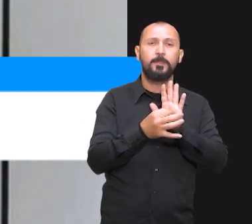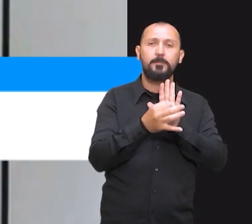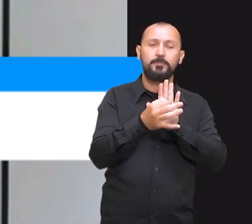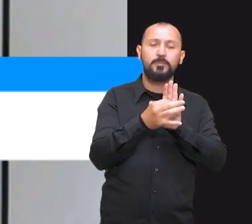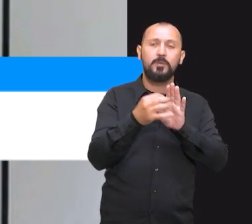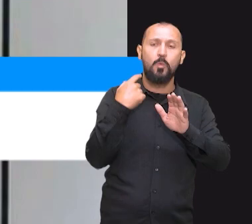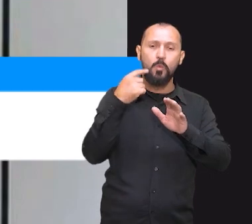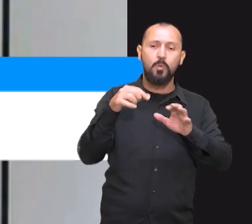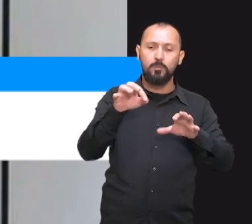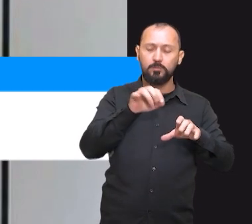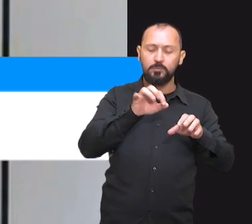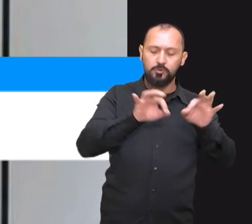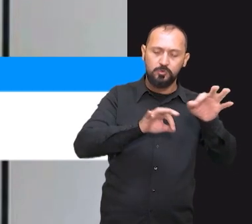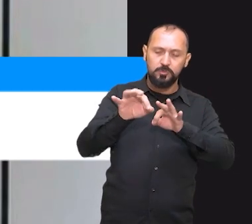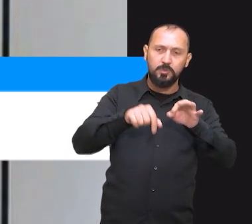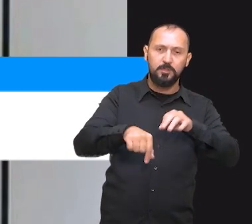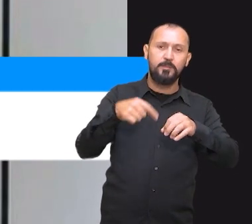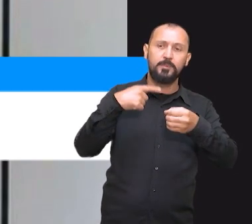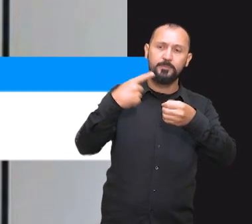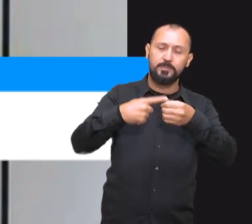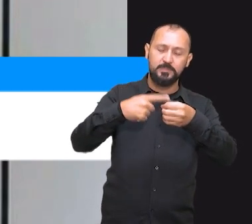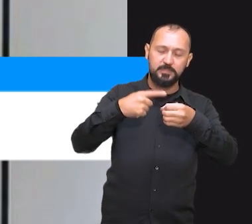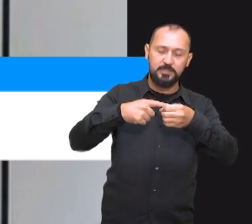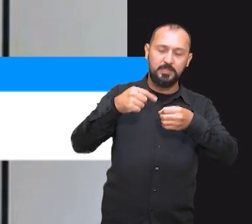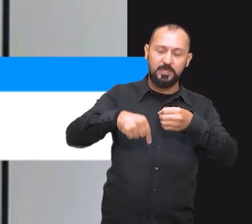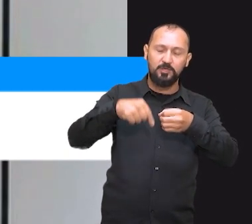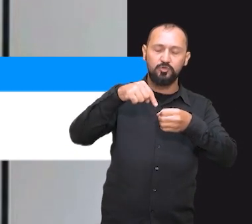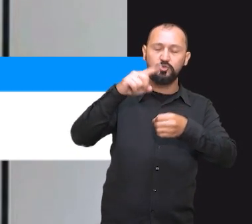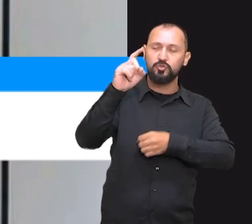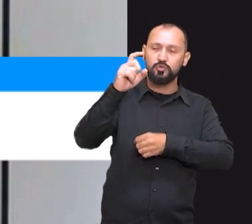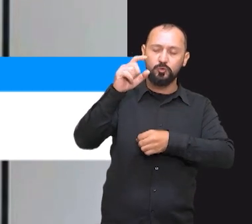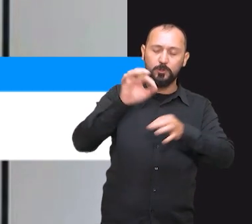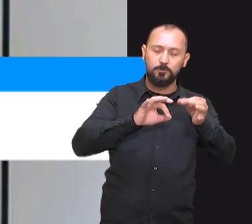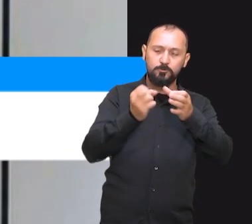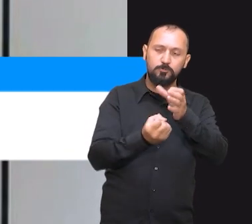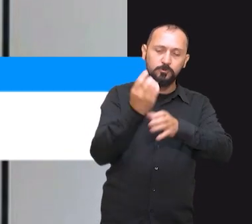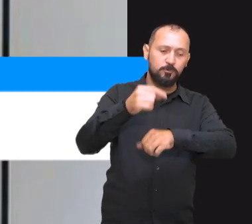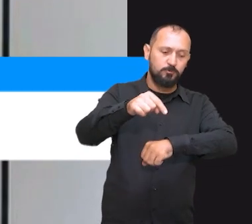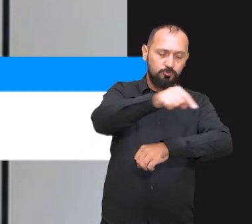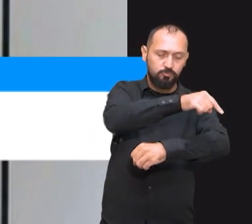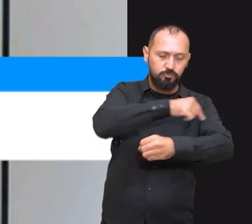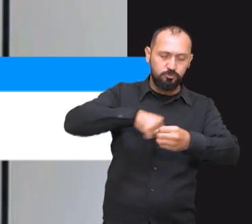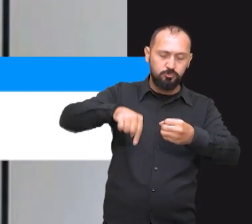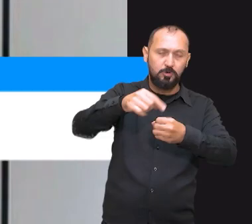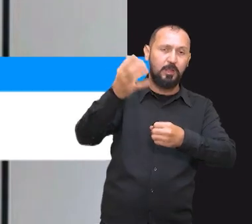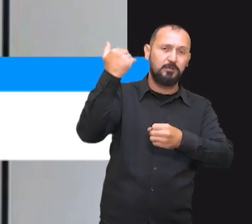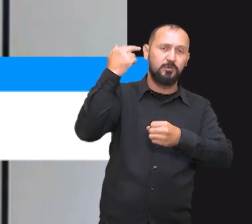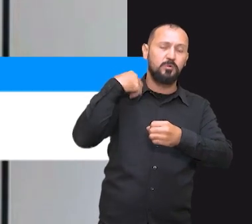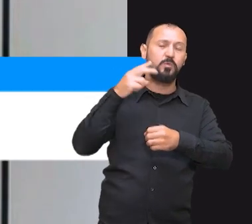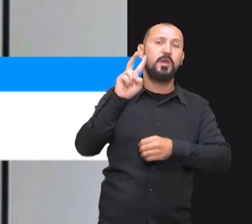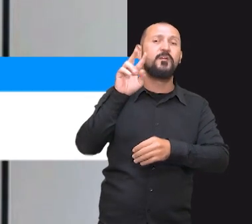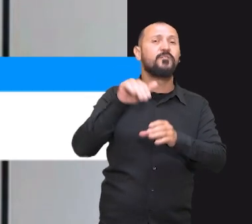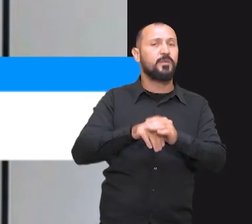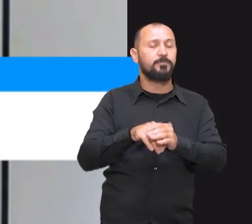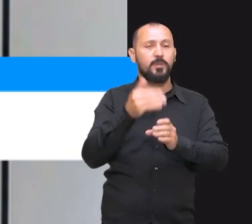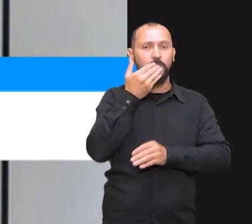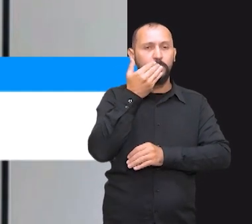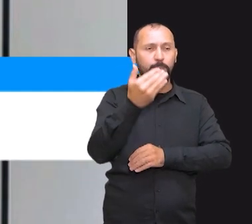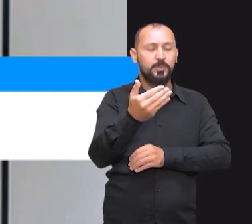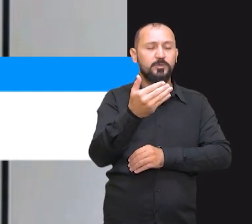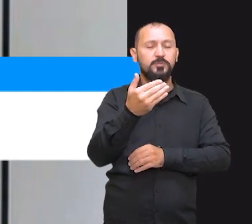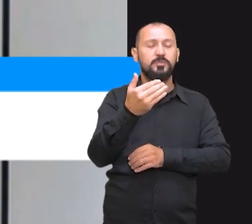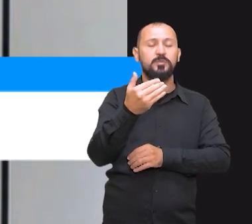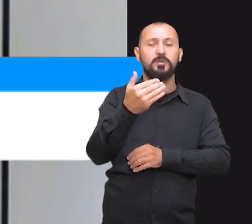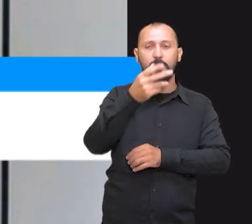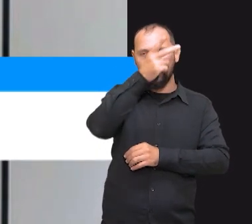um plano cicloviário aqui para a minha cidade, para Dourados, quando eu era vereador, pedi que